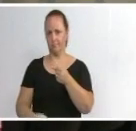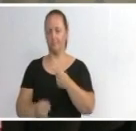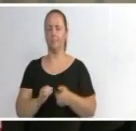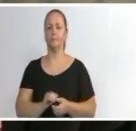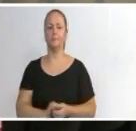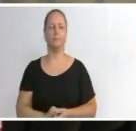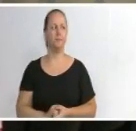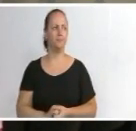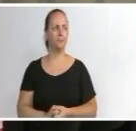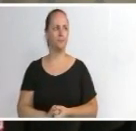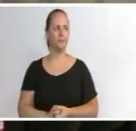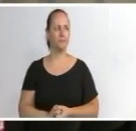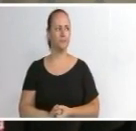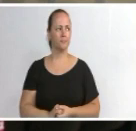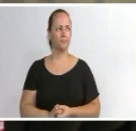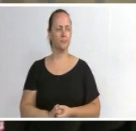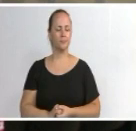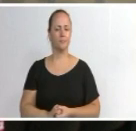Sim.